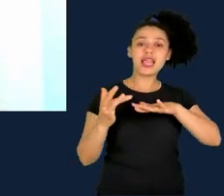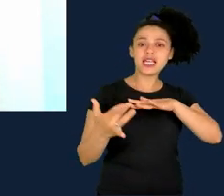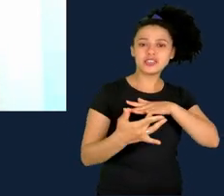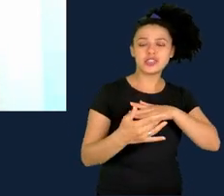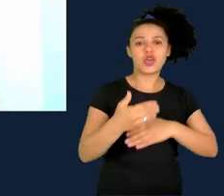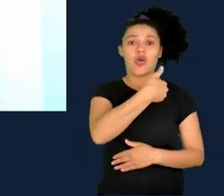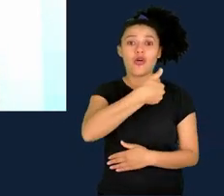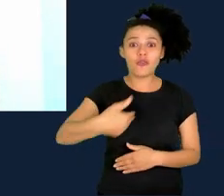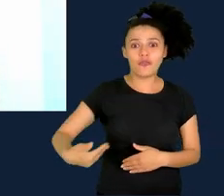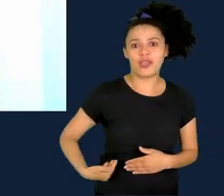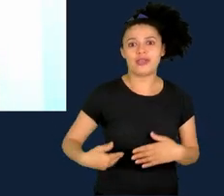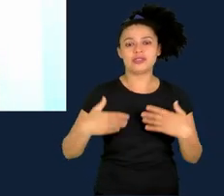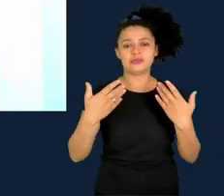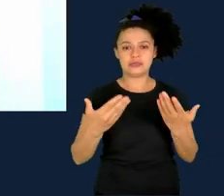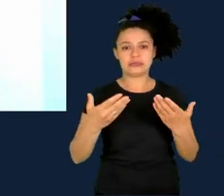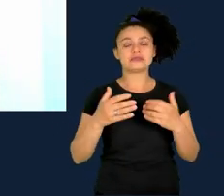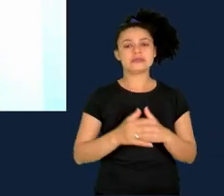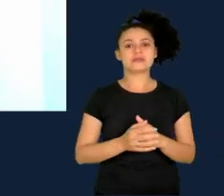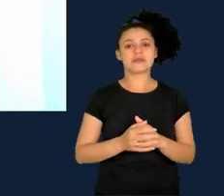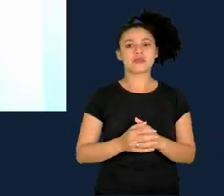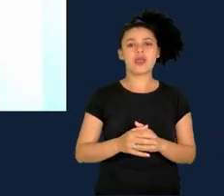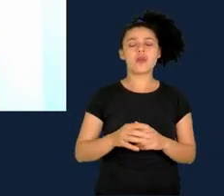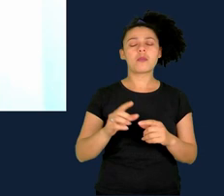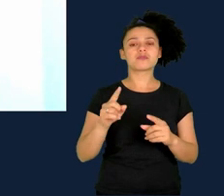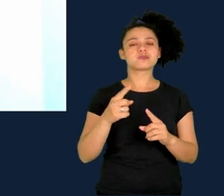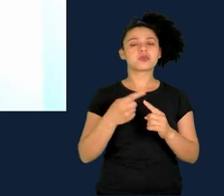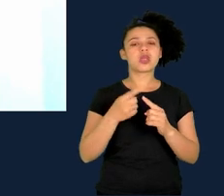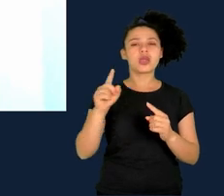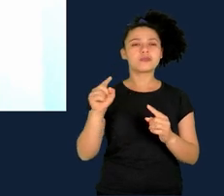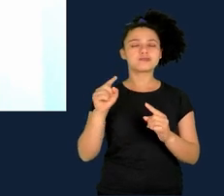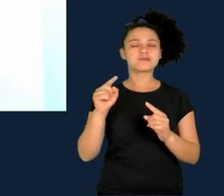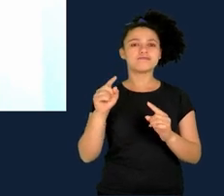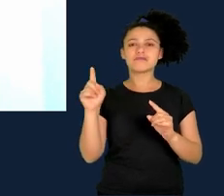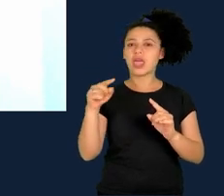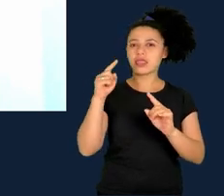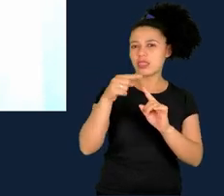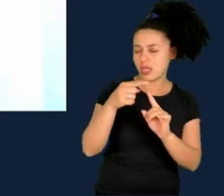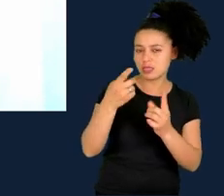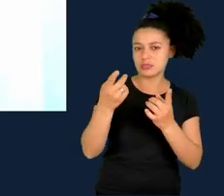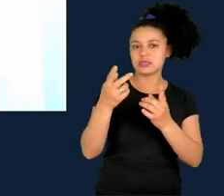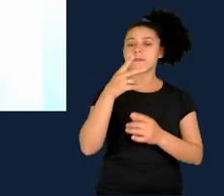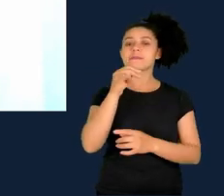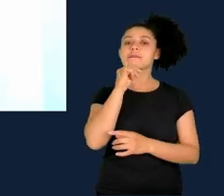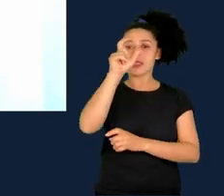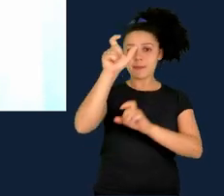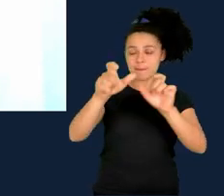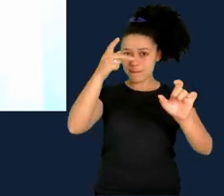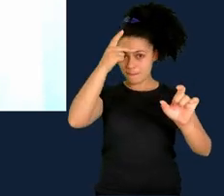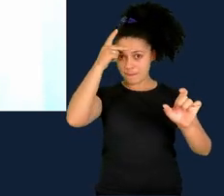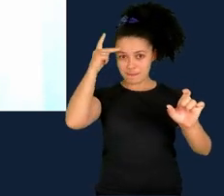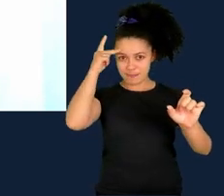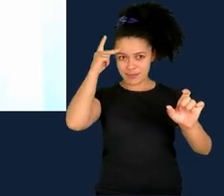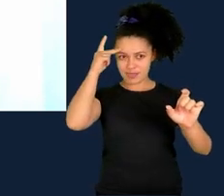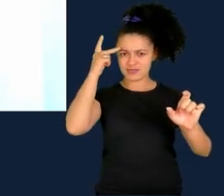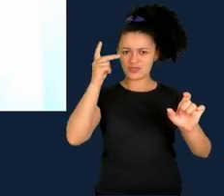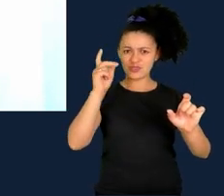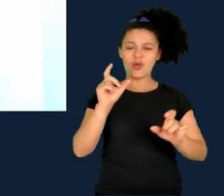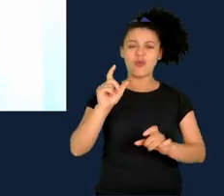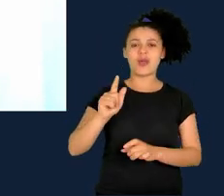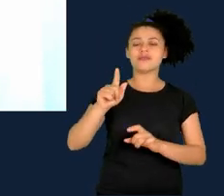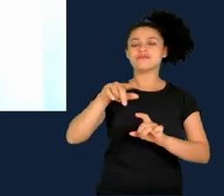governos, por si, porque a tendência é da pessoa, de fato, talvez glorificar